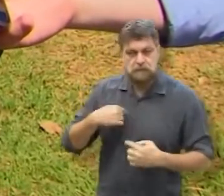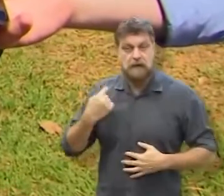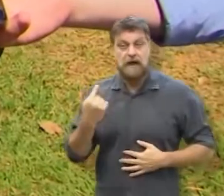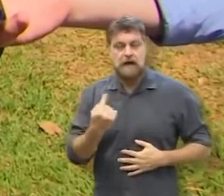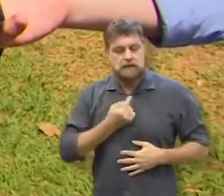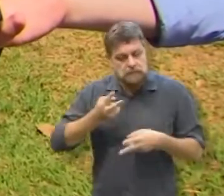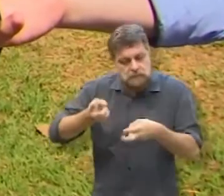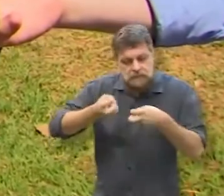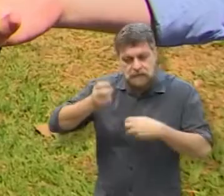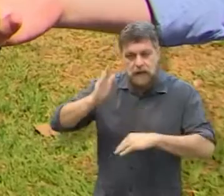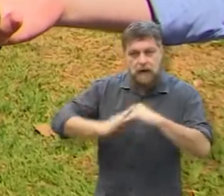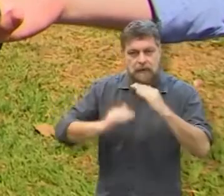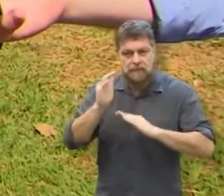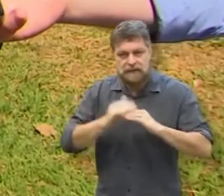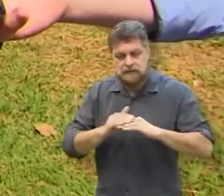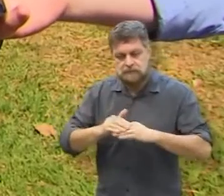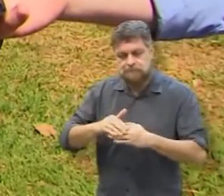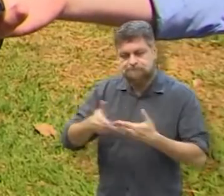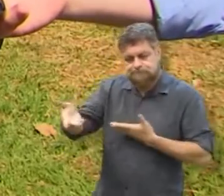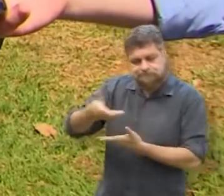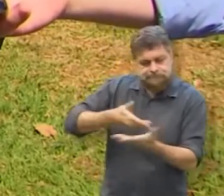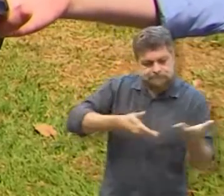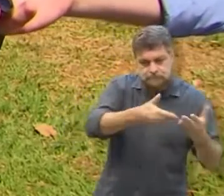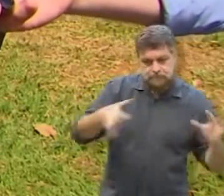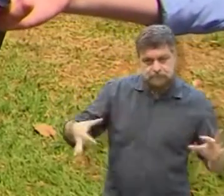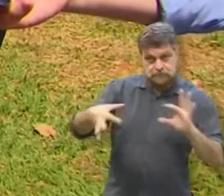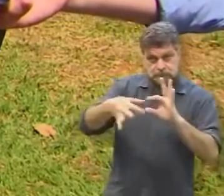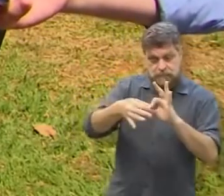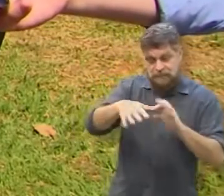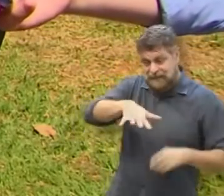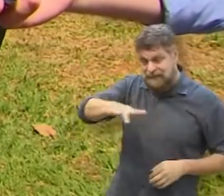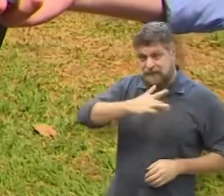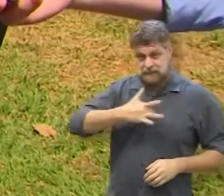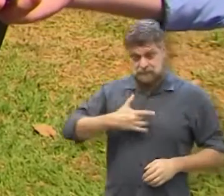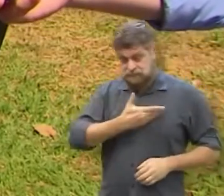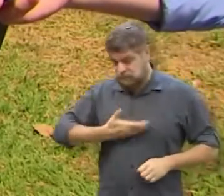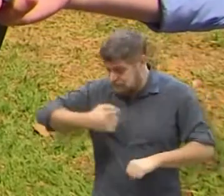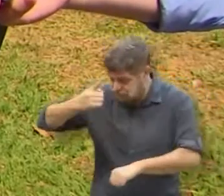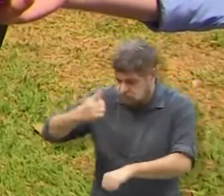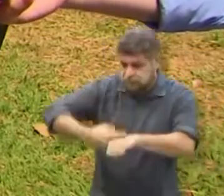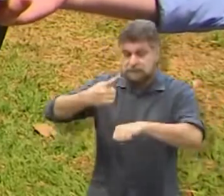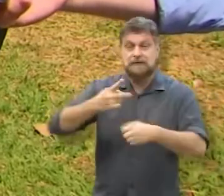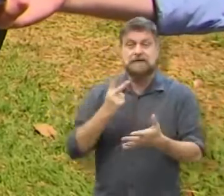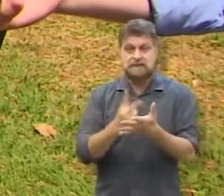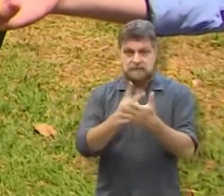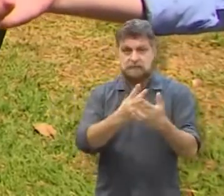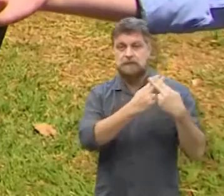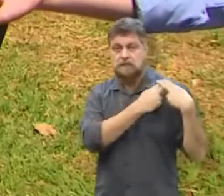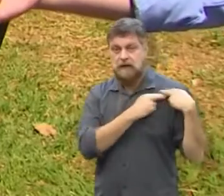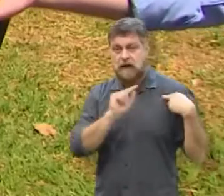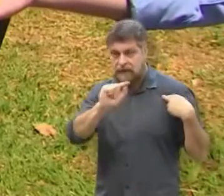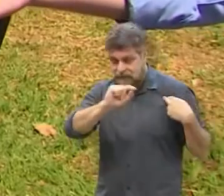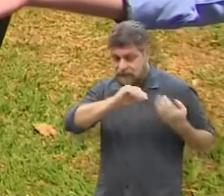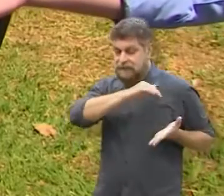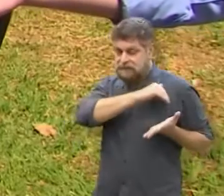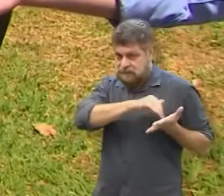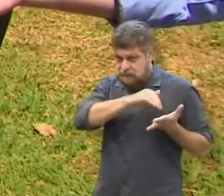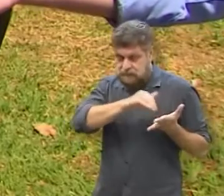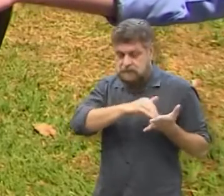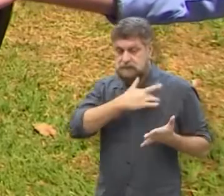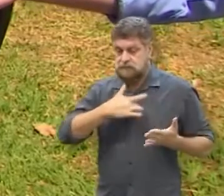gente a necessidade de uma ação intersetorial. Então, uma emergência em saúde pública, ela vai ser sempre coordenada